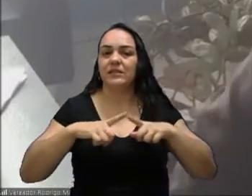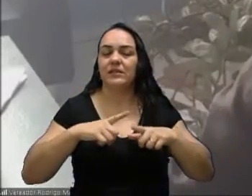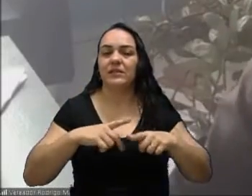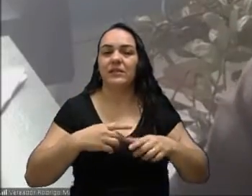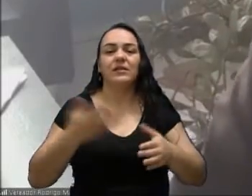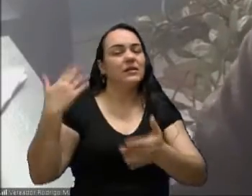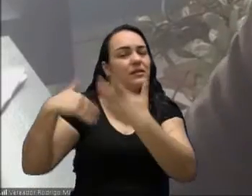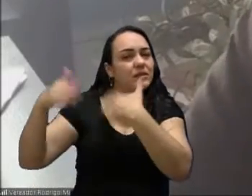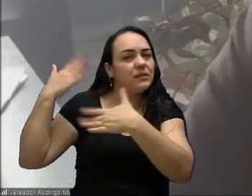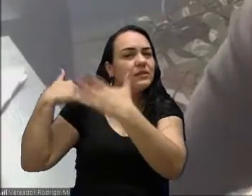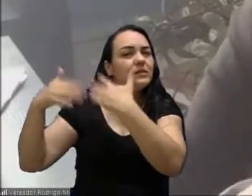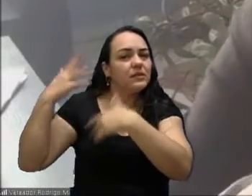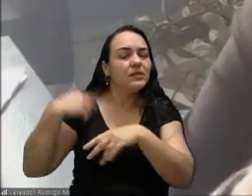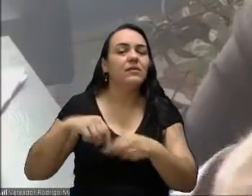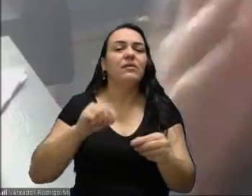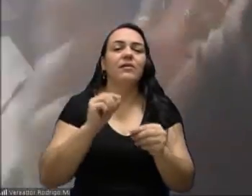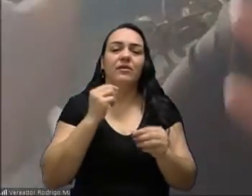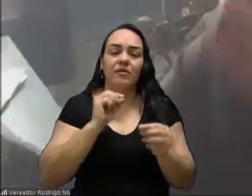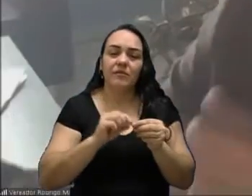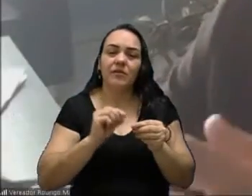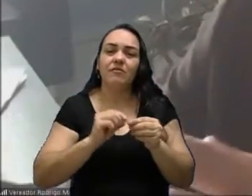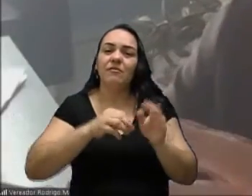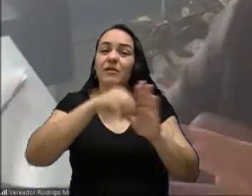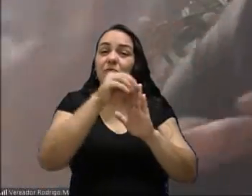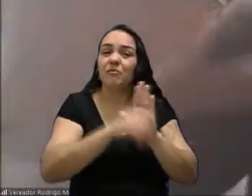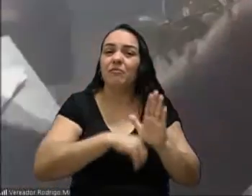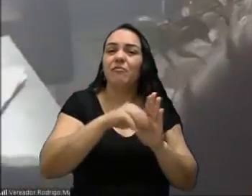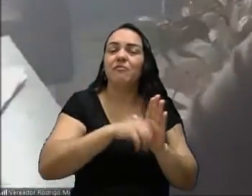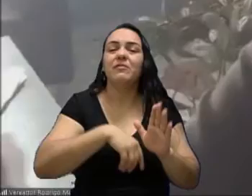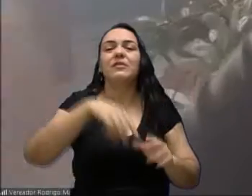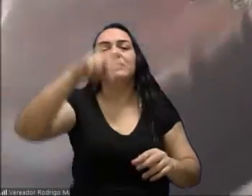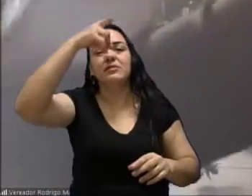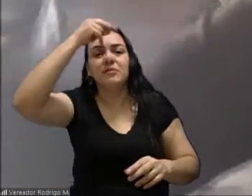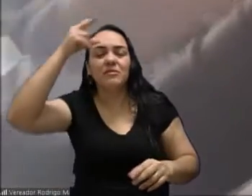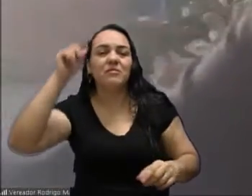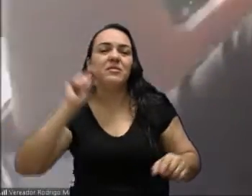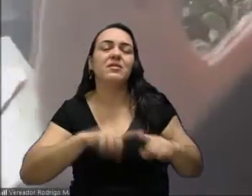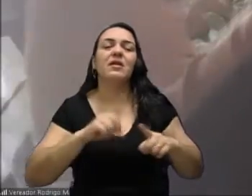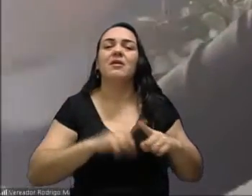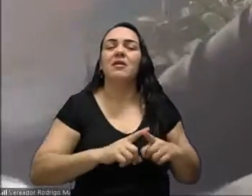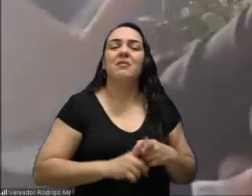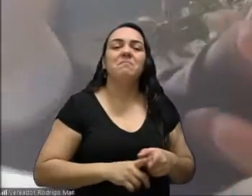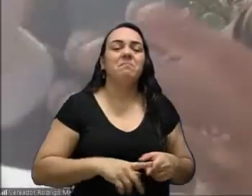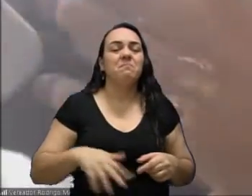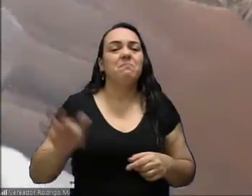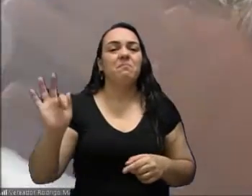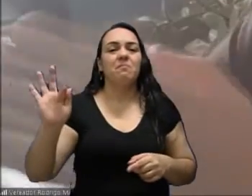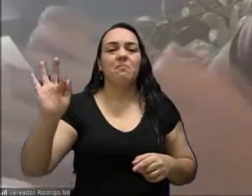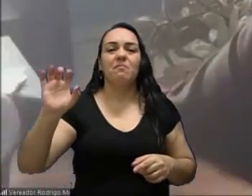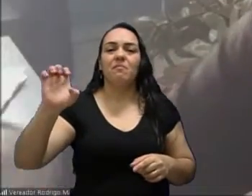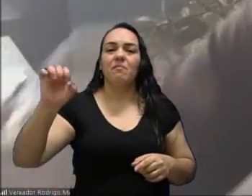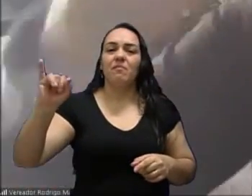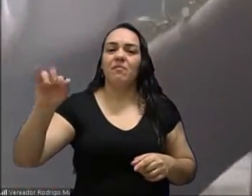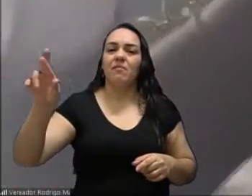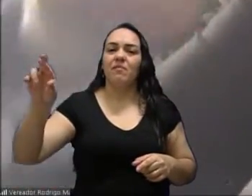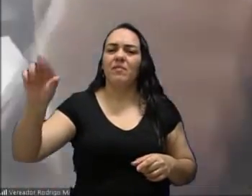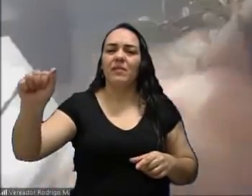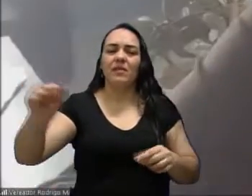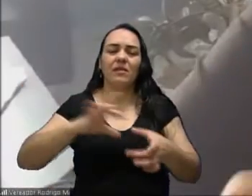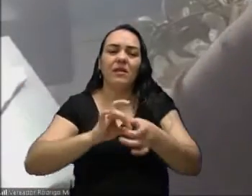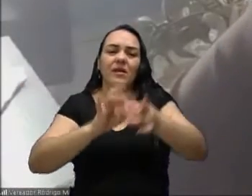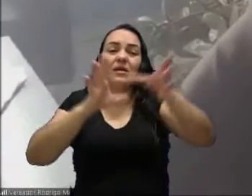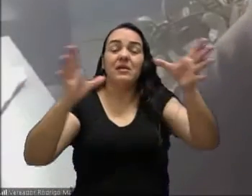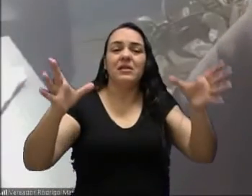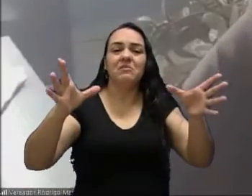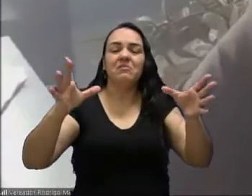feito um ofício para a Prefeitura, para que regulamentasse ali, como se fosse uma feira livre, as pessoas pudessem ter um espaço para poder trabalhar, pagar